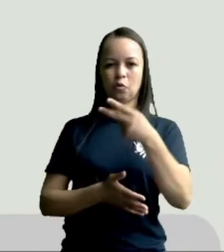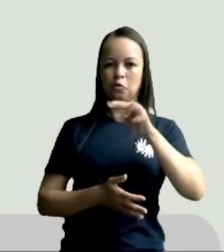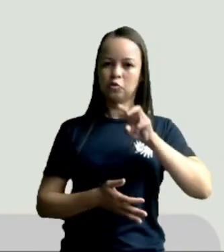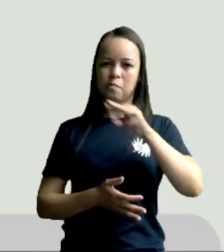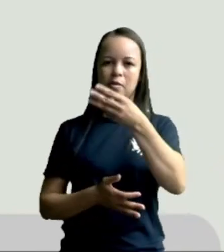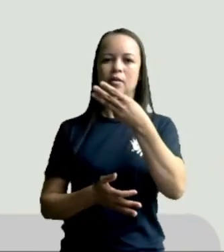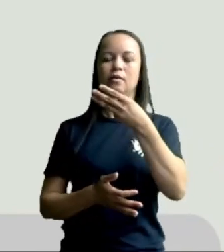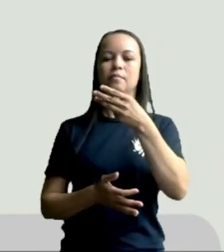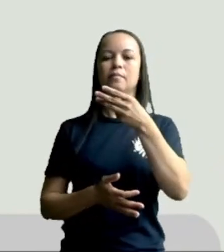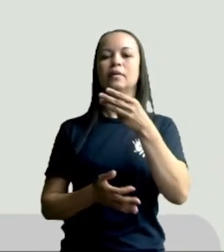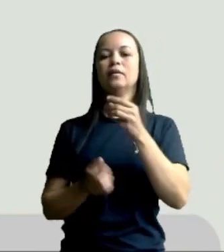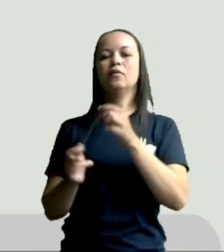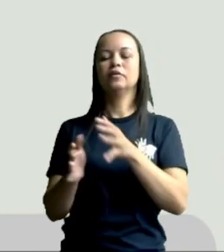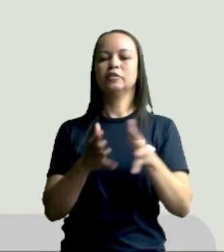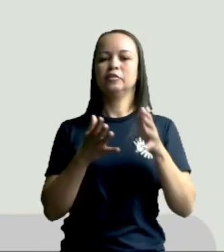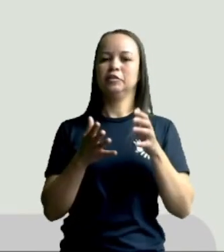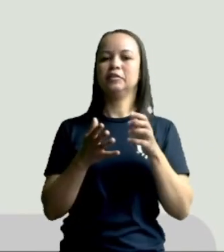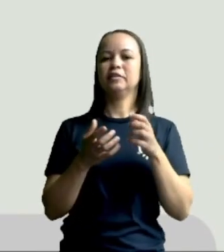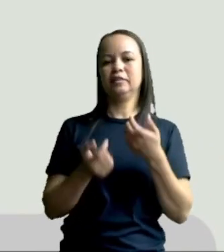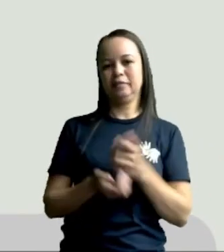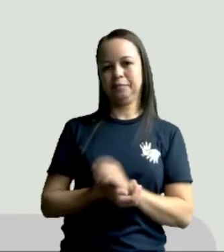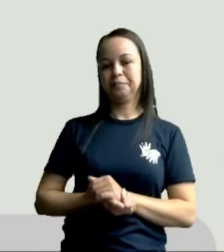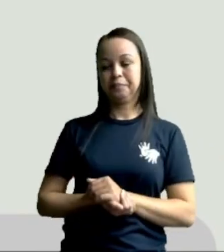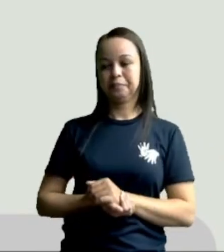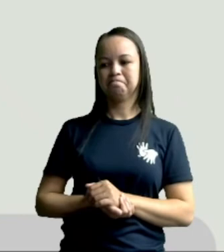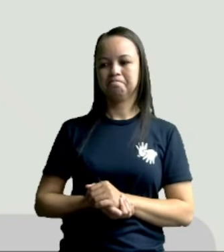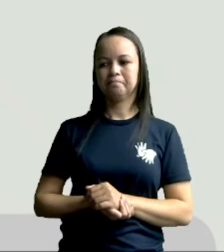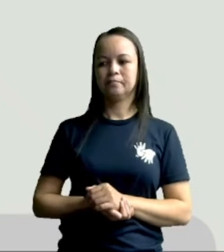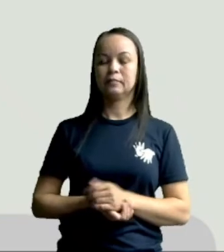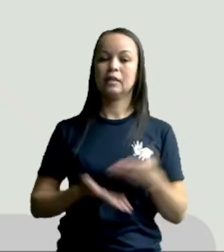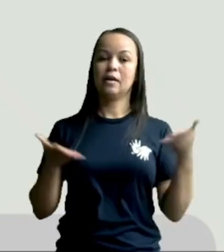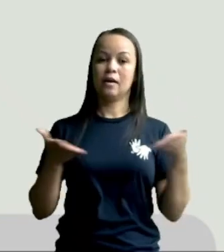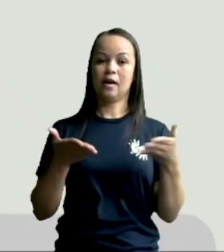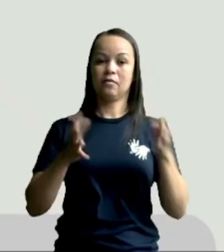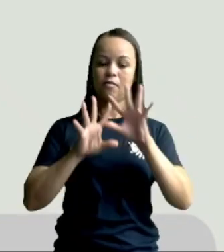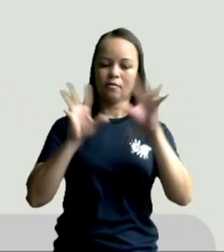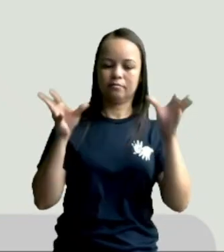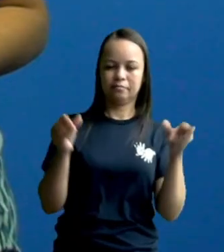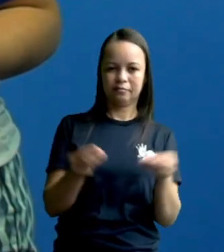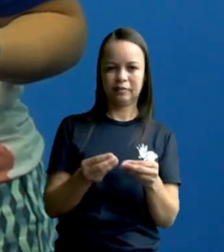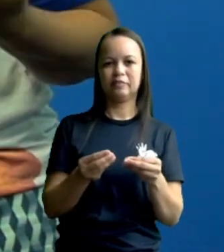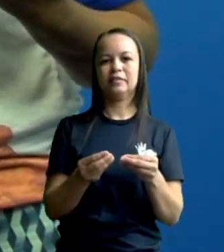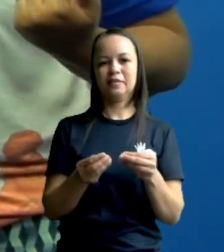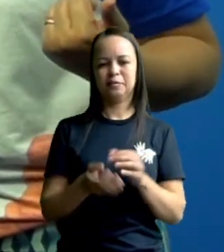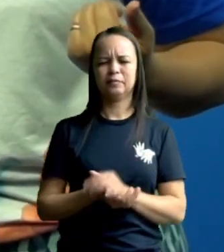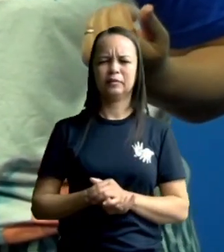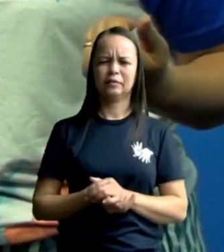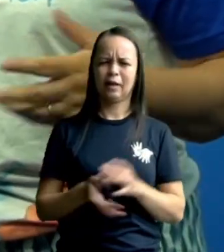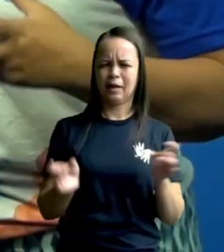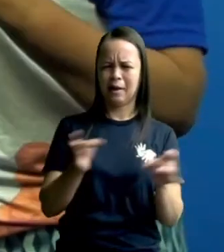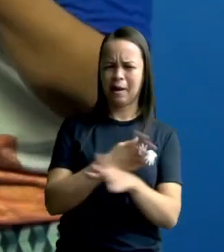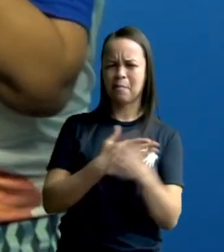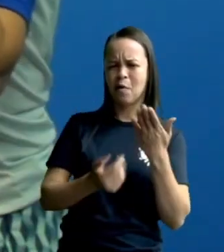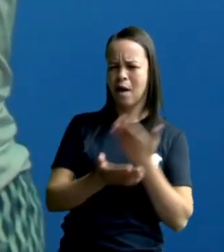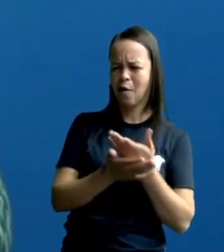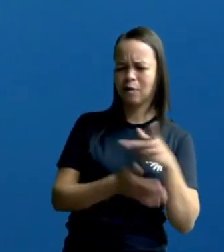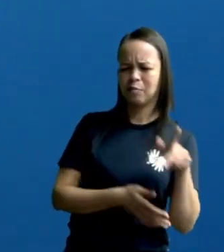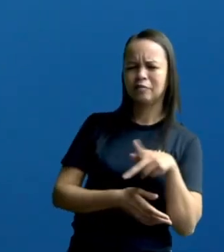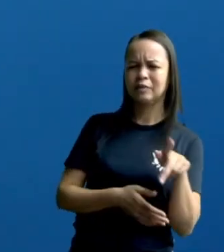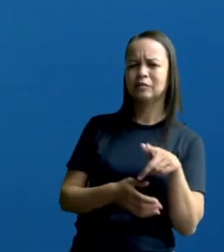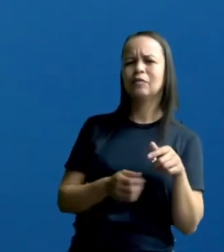para indenização, como indenização. Aí tia Raquel vai trazer a nossa revisão. Já, tia Raquel, já acabou a aula.